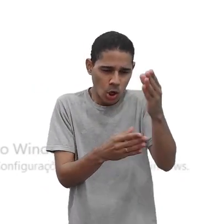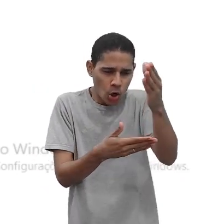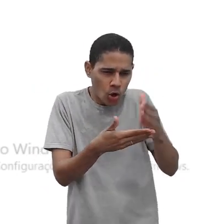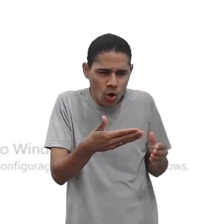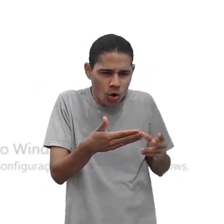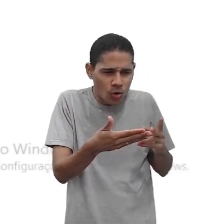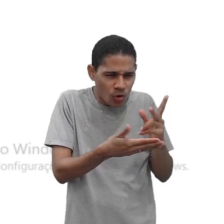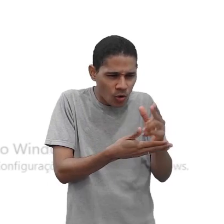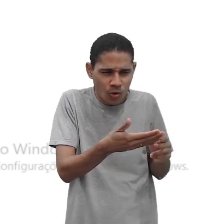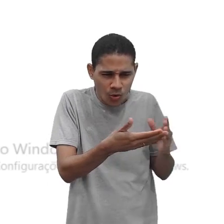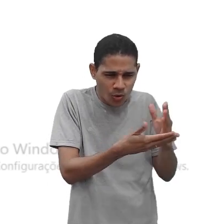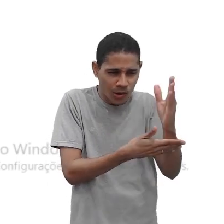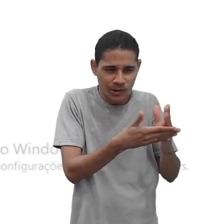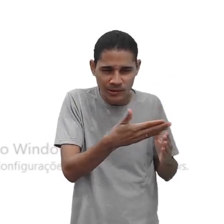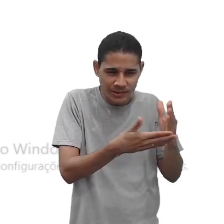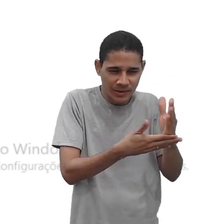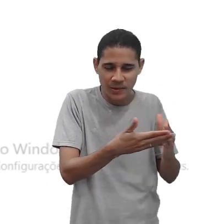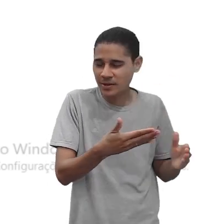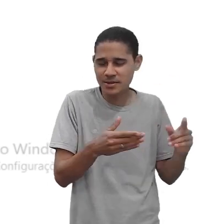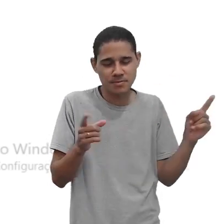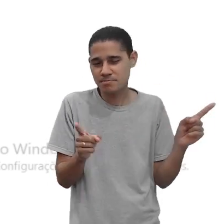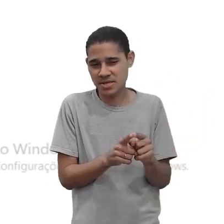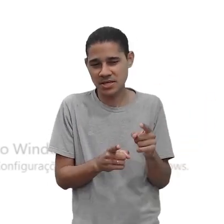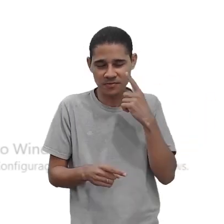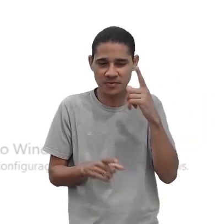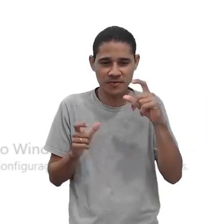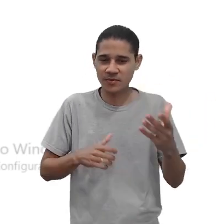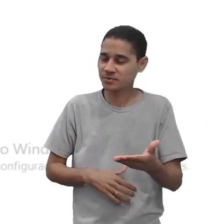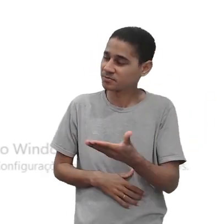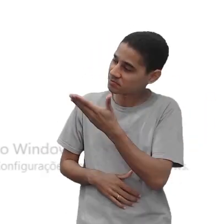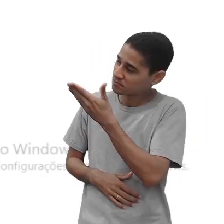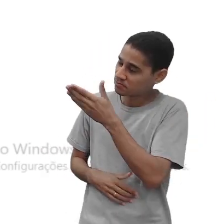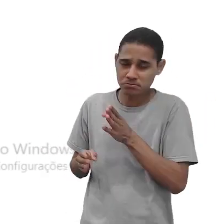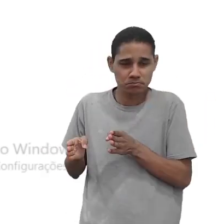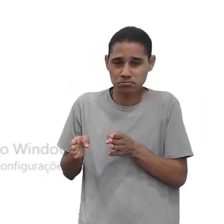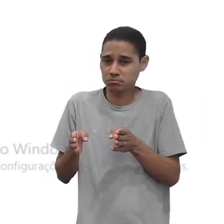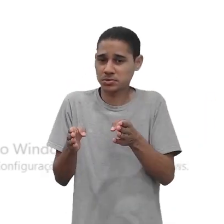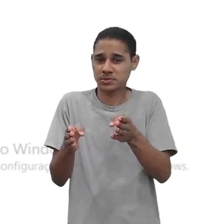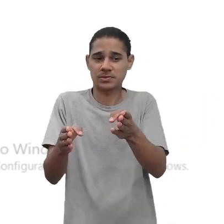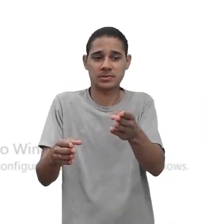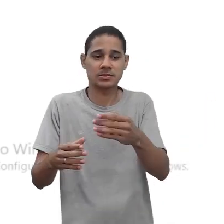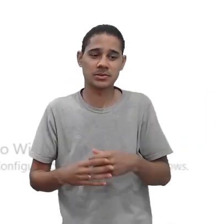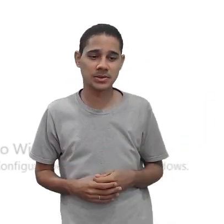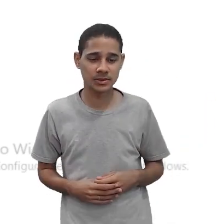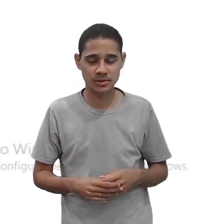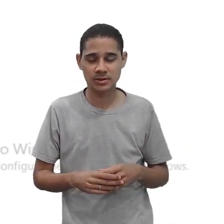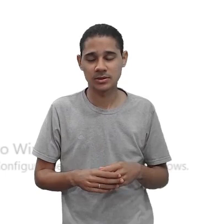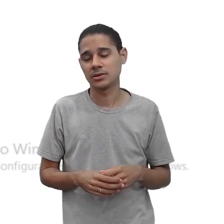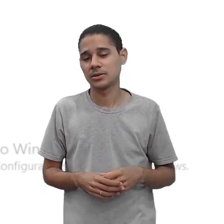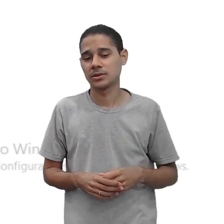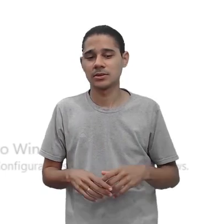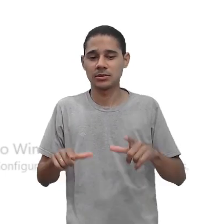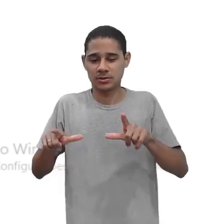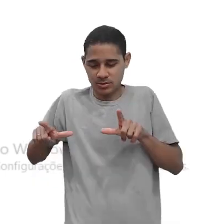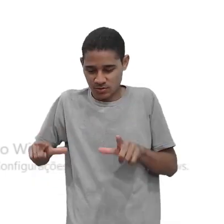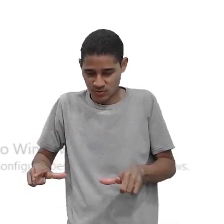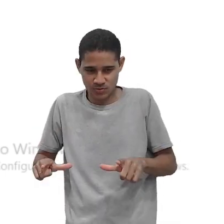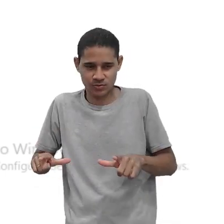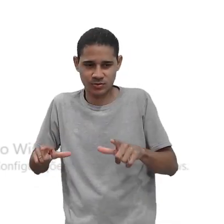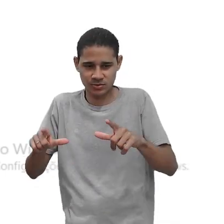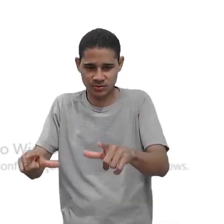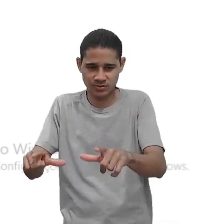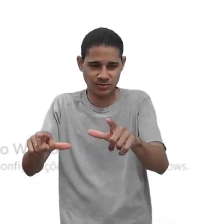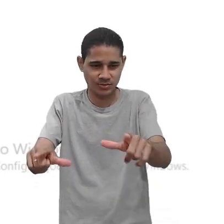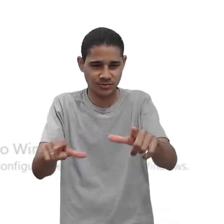você vê na própria foto aí, a gente vê o alinhamento, né? Geralmente, né, são quadrados, né, o formato